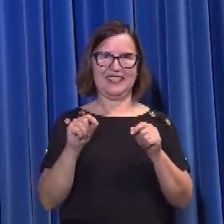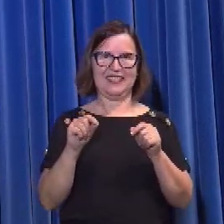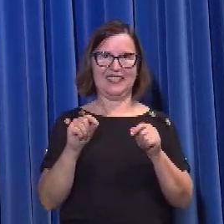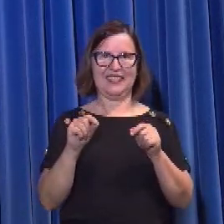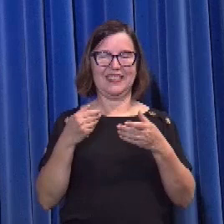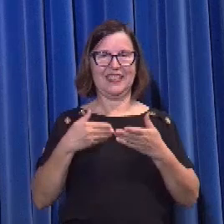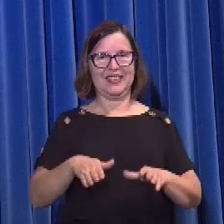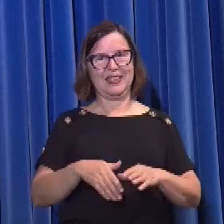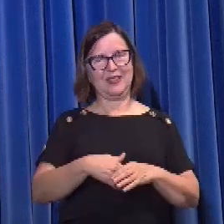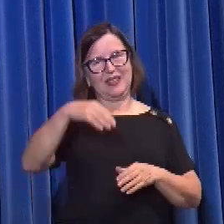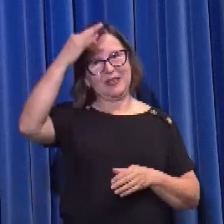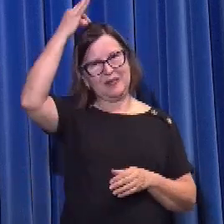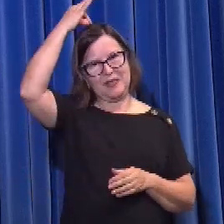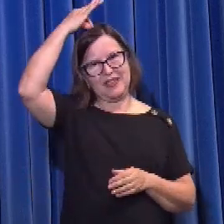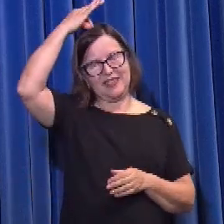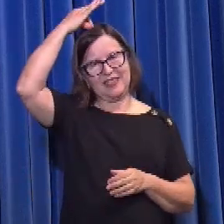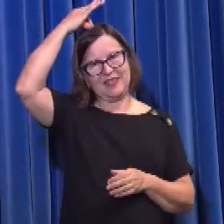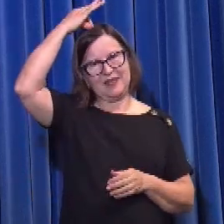regenerados,